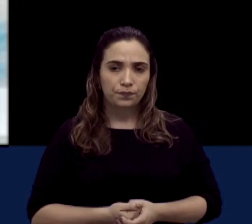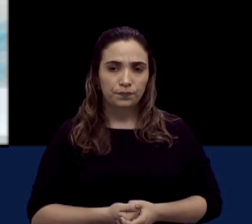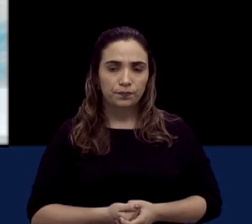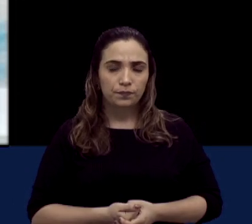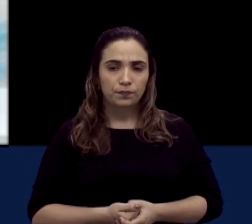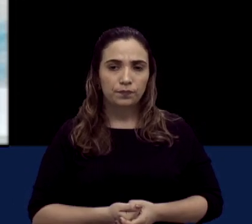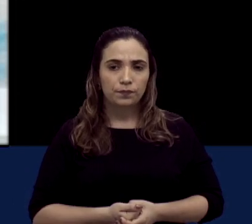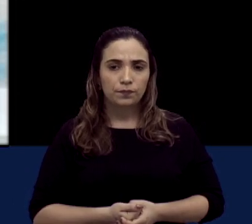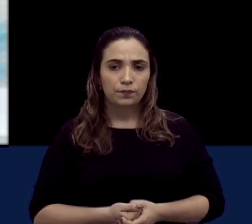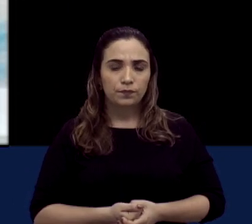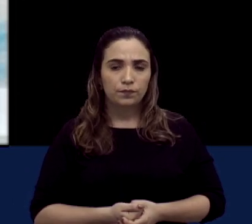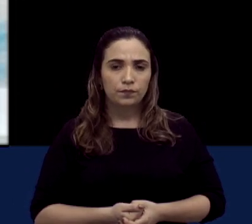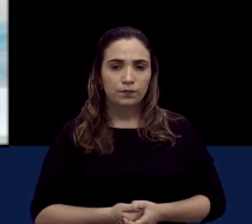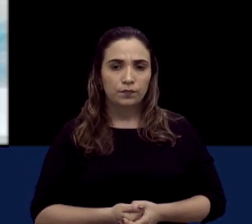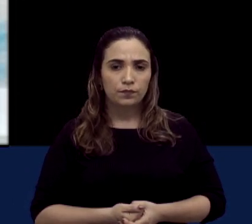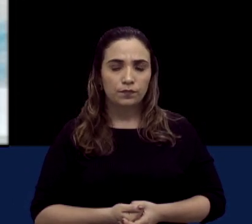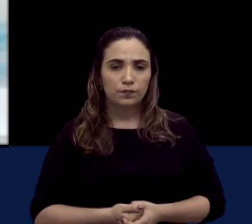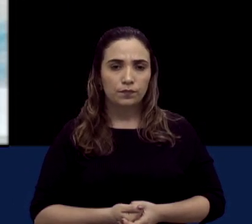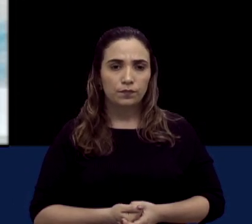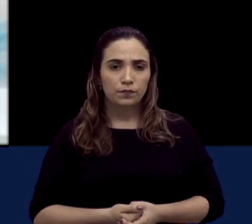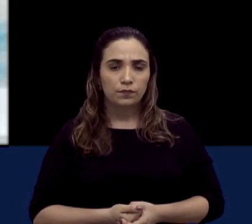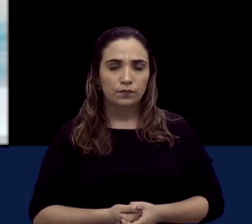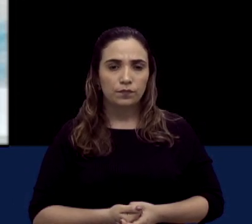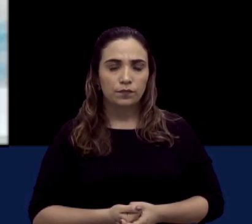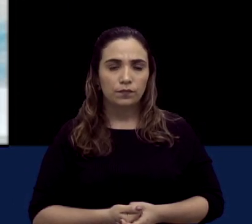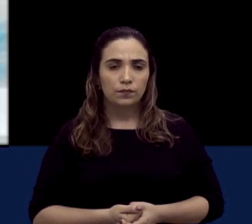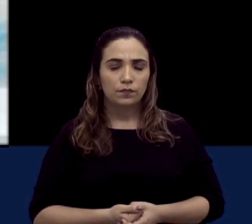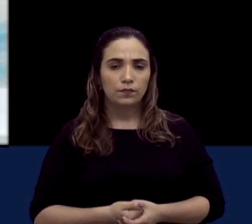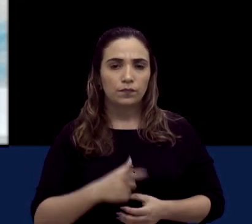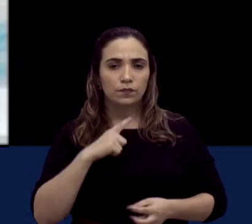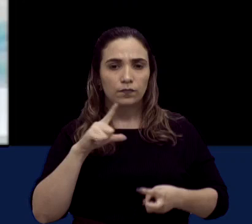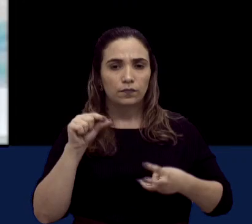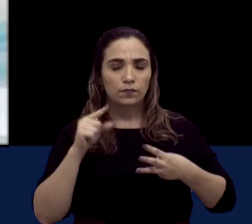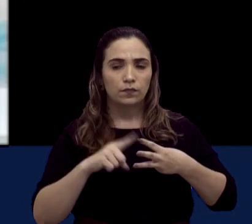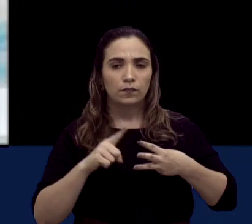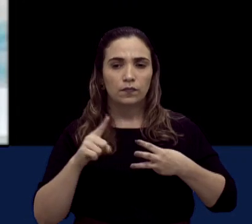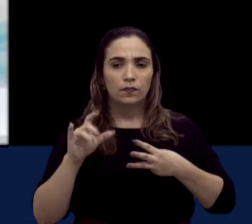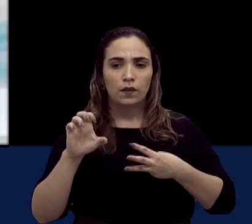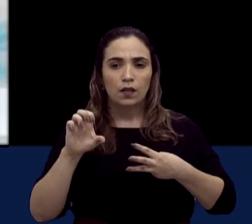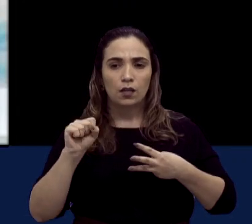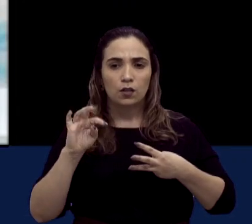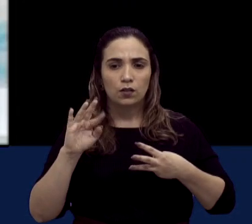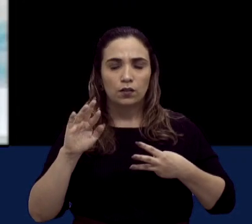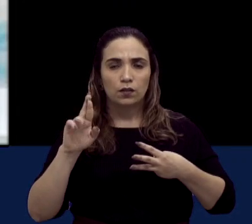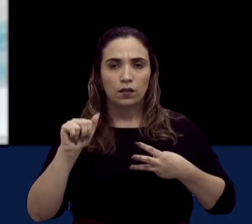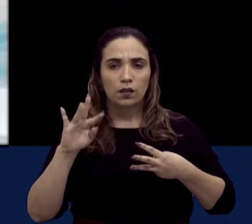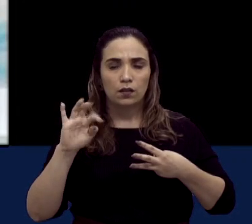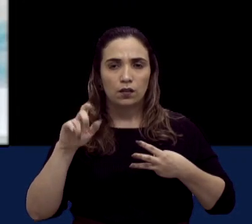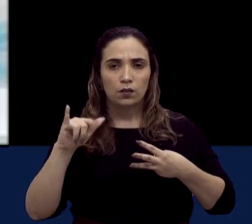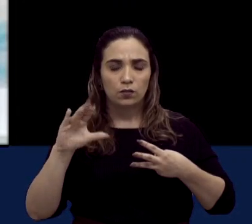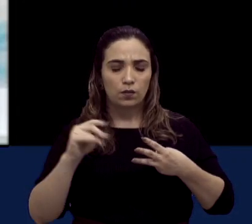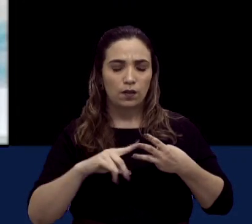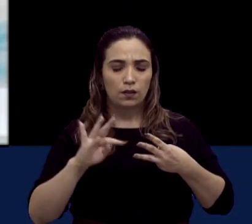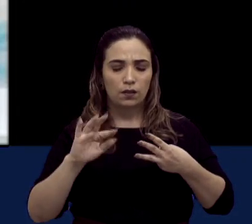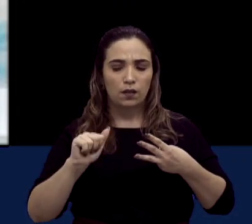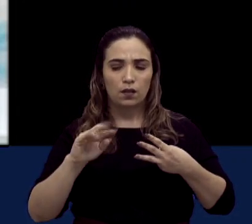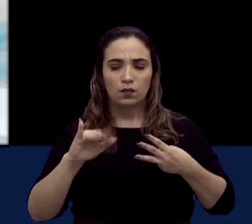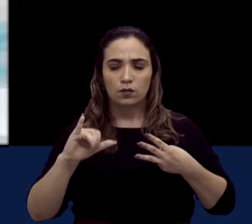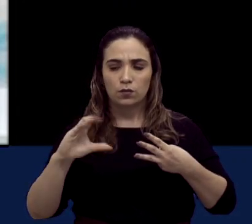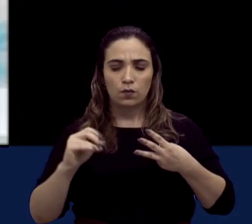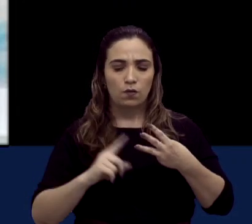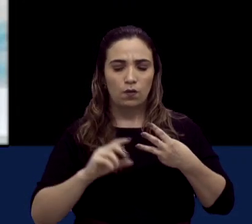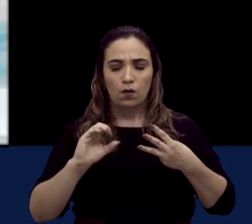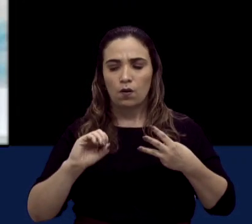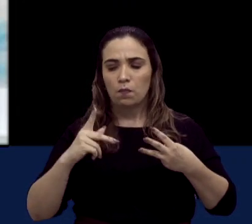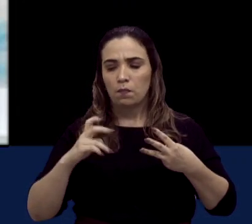melhor? E a gente abordou então os 3 níveis, né, estratégico, tático e operacional dessas instituições,